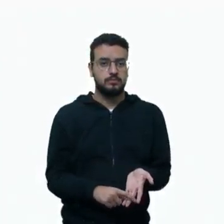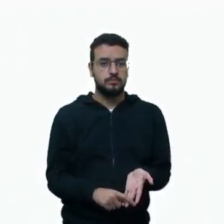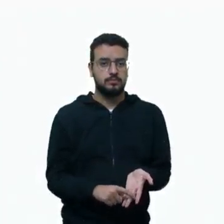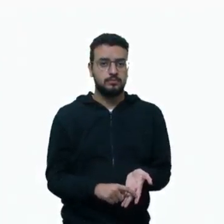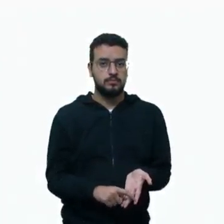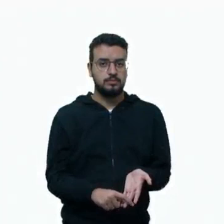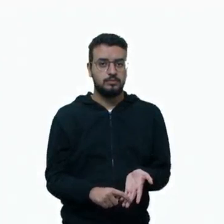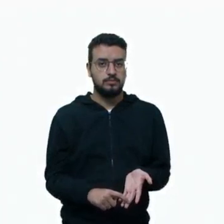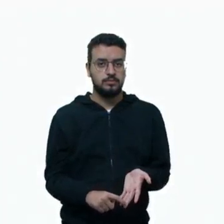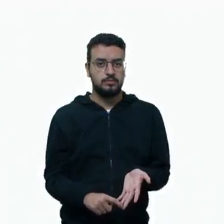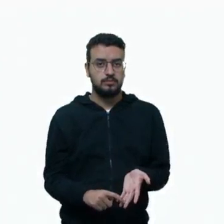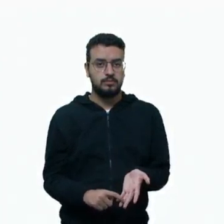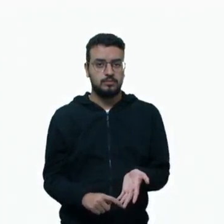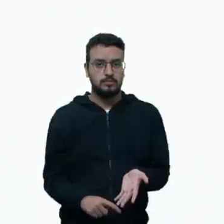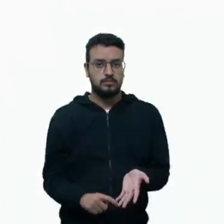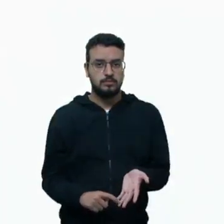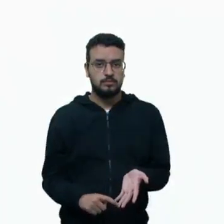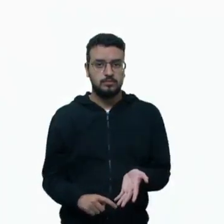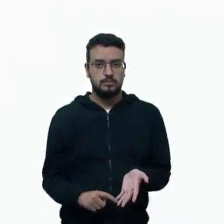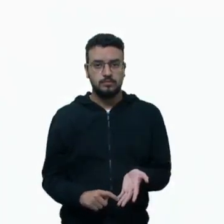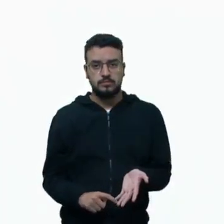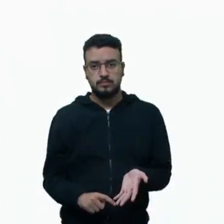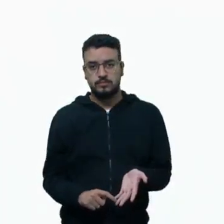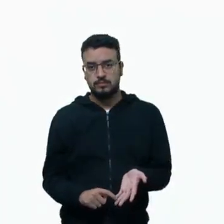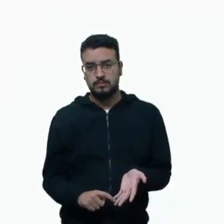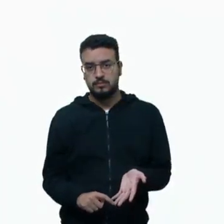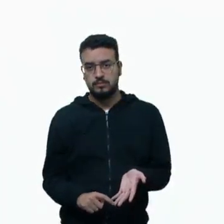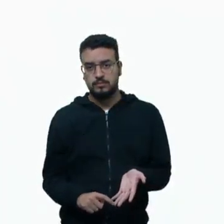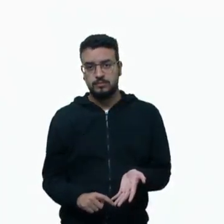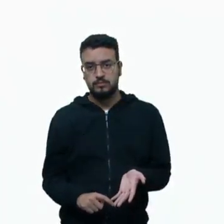e artérias